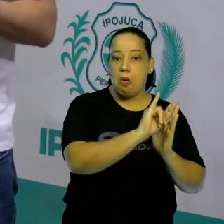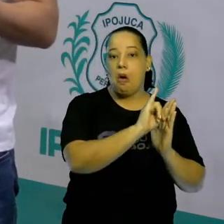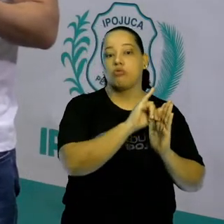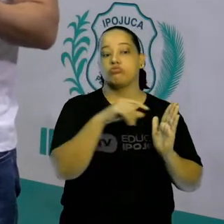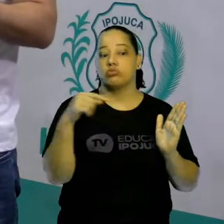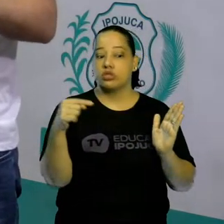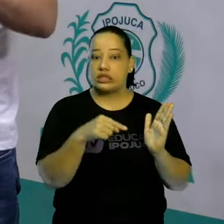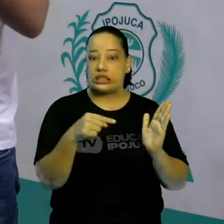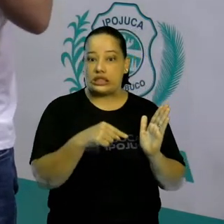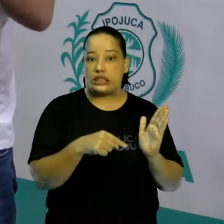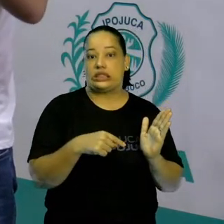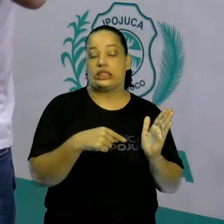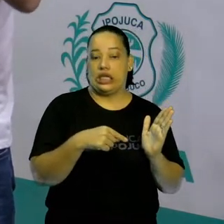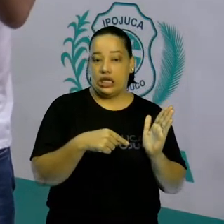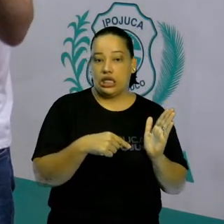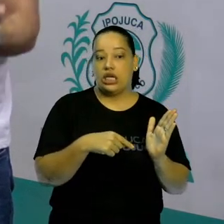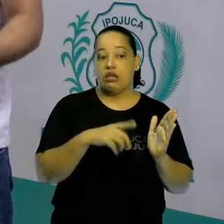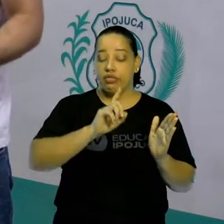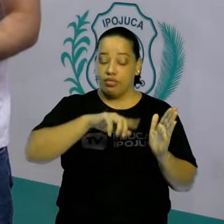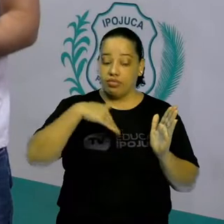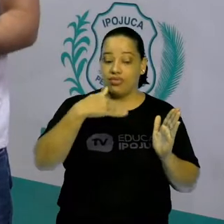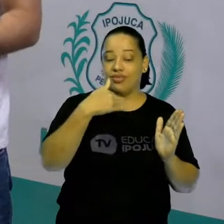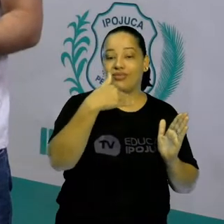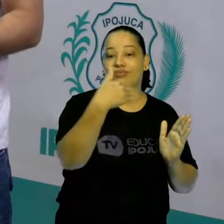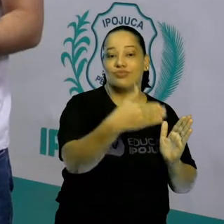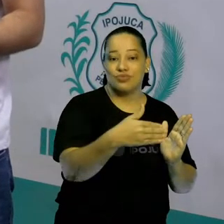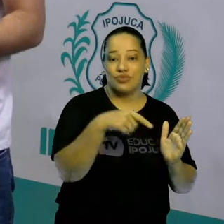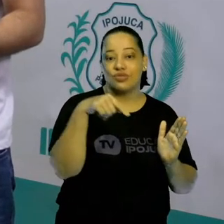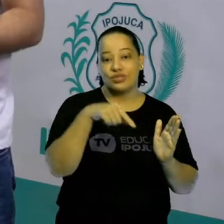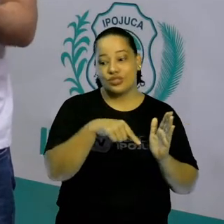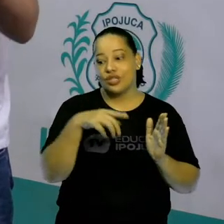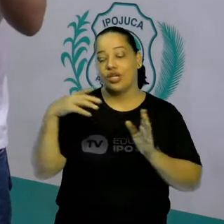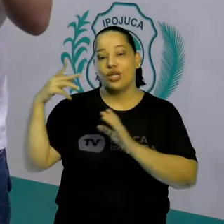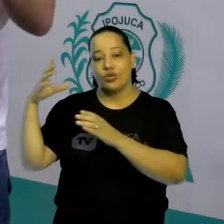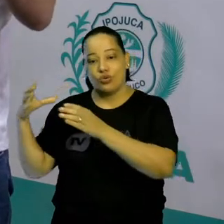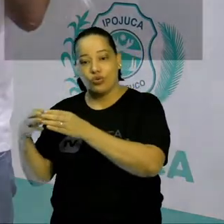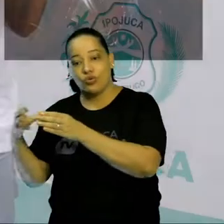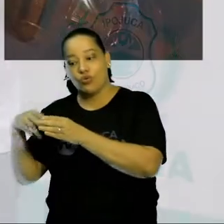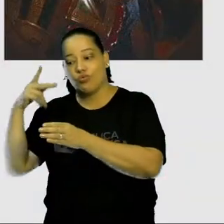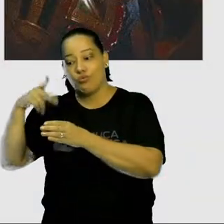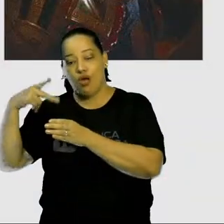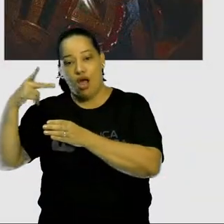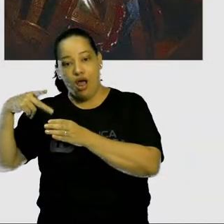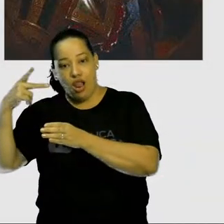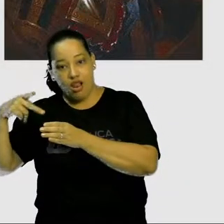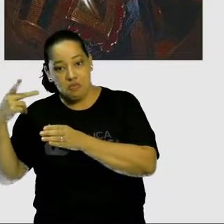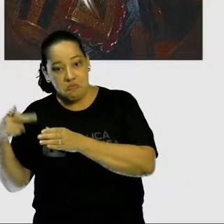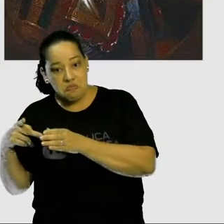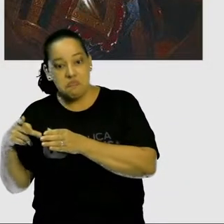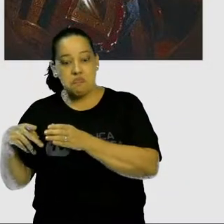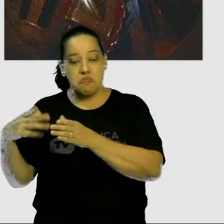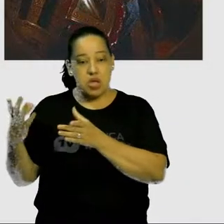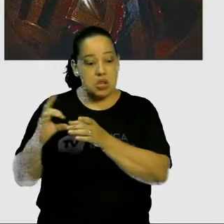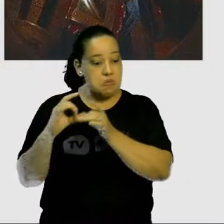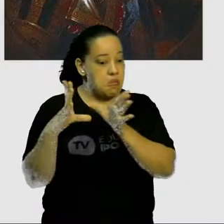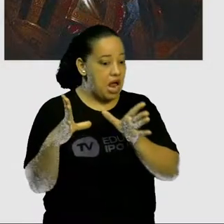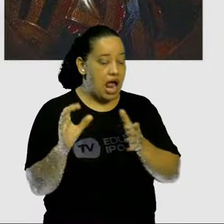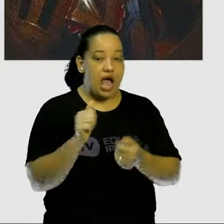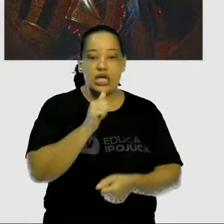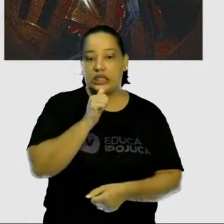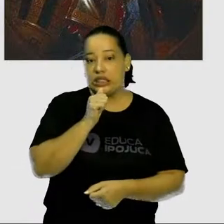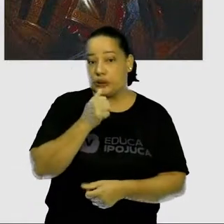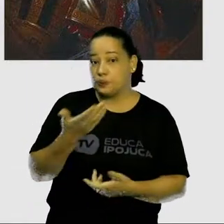certo? E sem que o parlamento considerasse aquilo. Então isso vai gerar uma revolta desses políticos contra